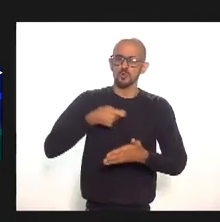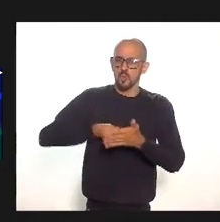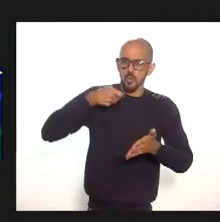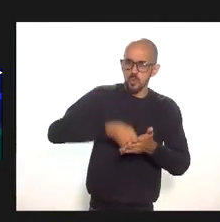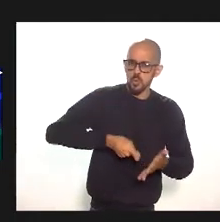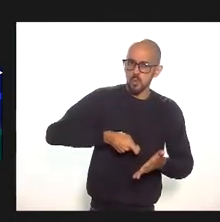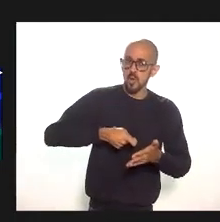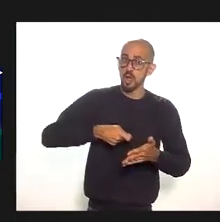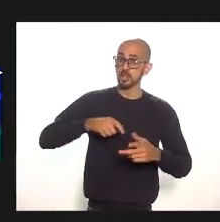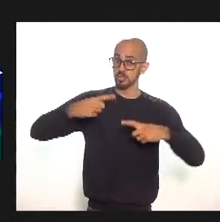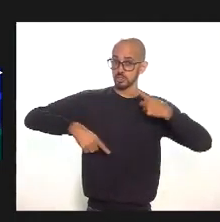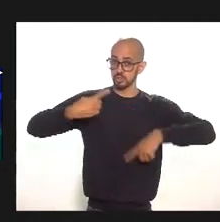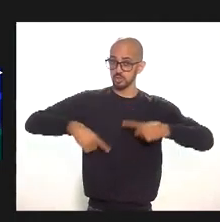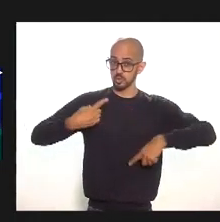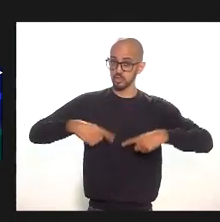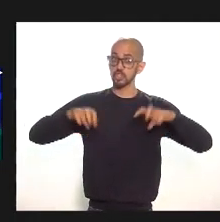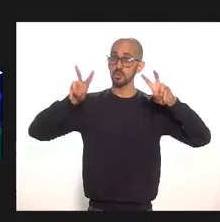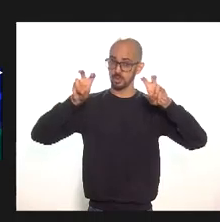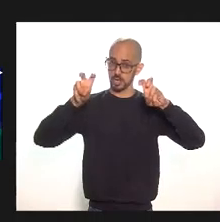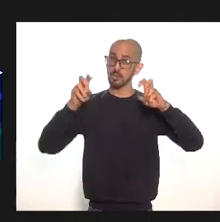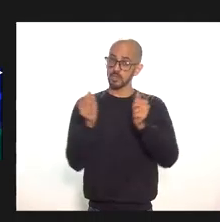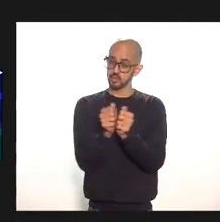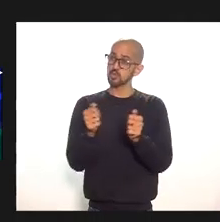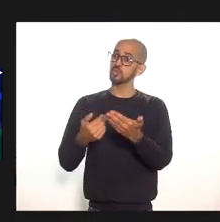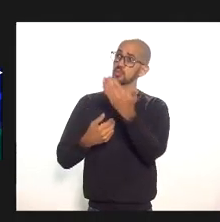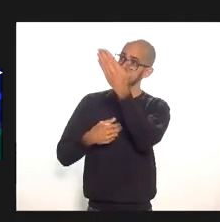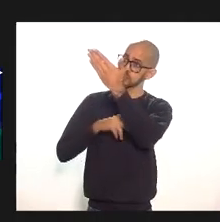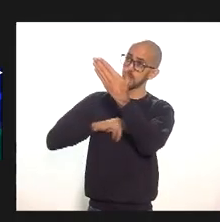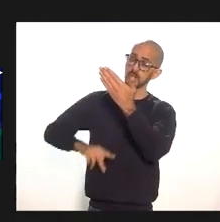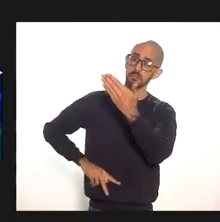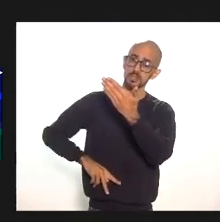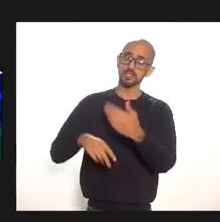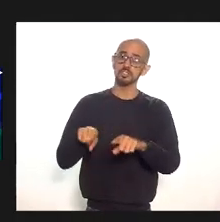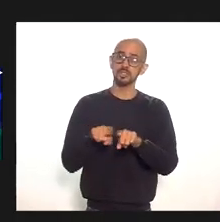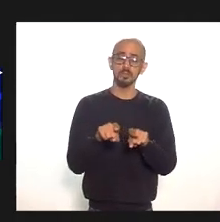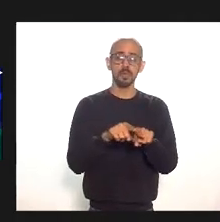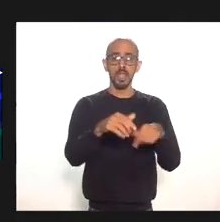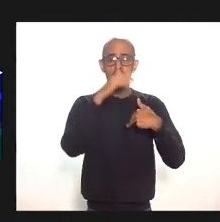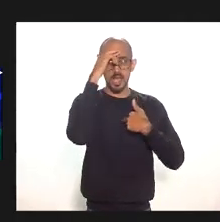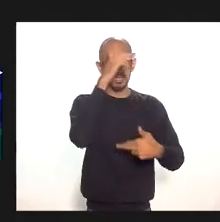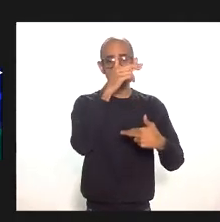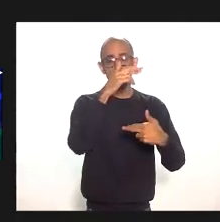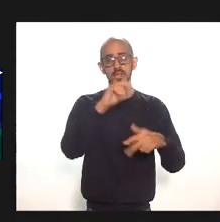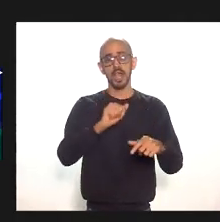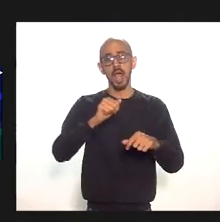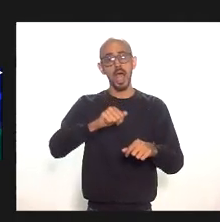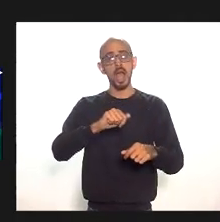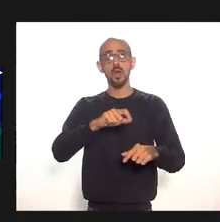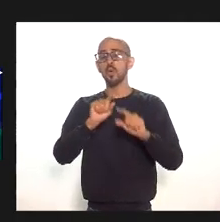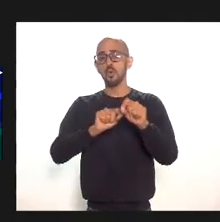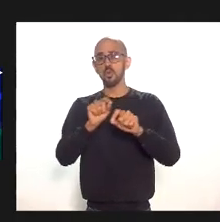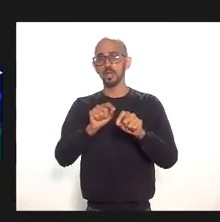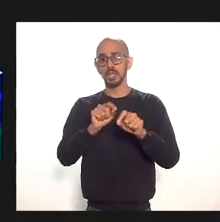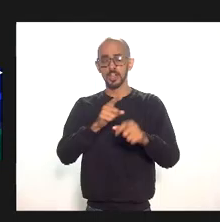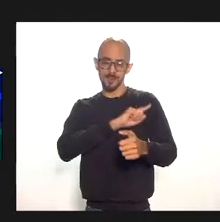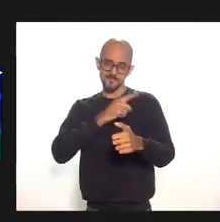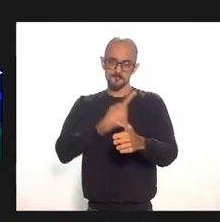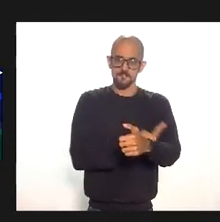aqui democraticamente com a presidência de Vossa Excelência, e, além disso, respeitar a força do parlamento e a